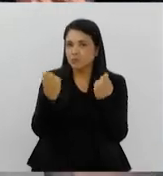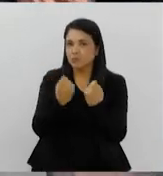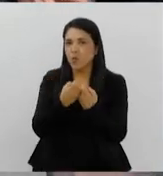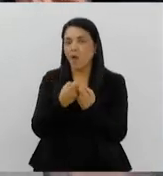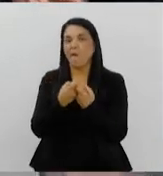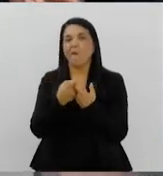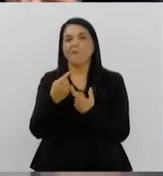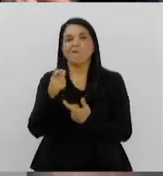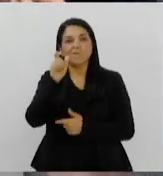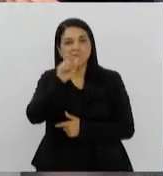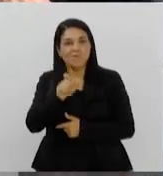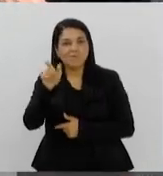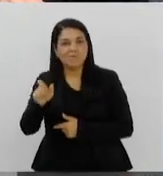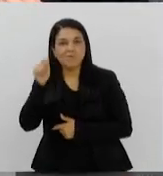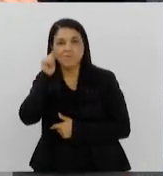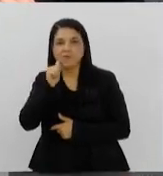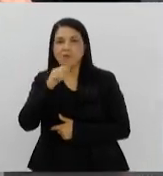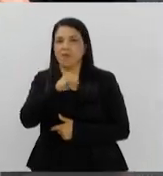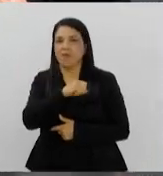contingente minoritário